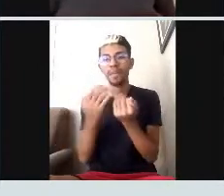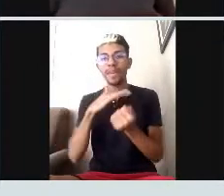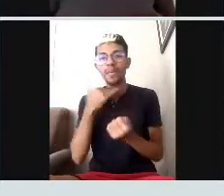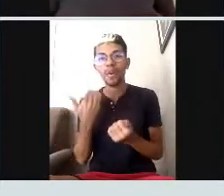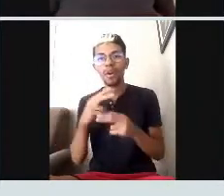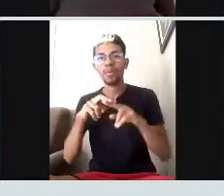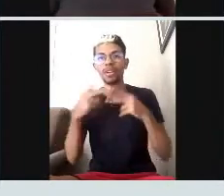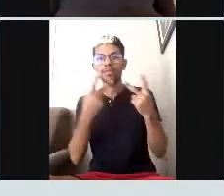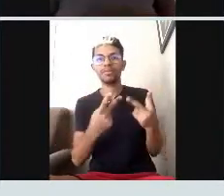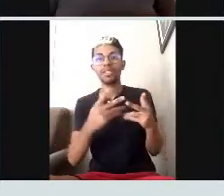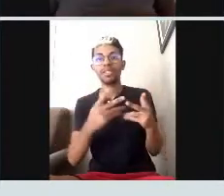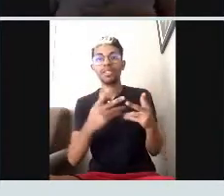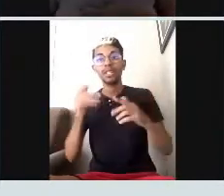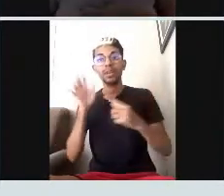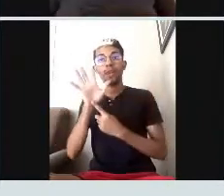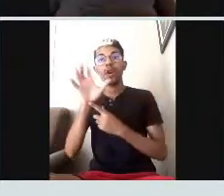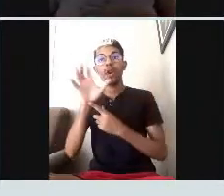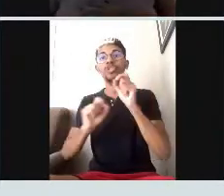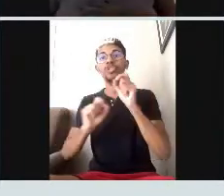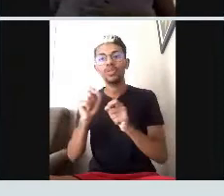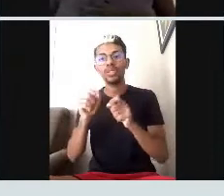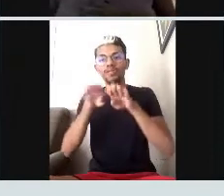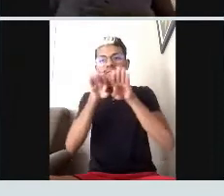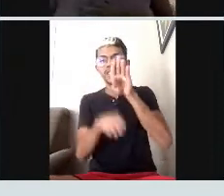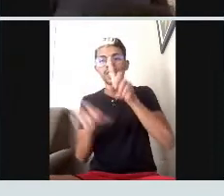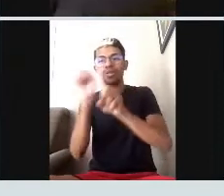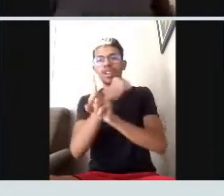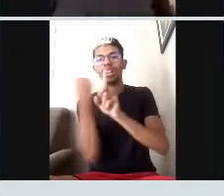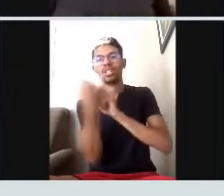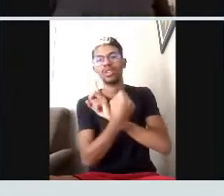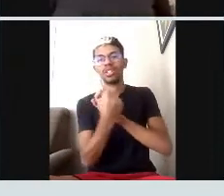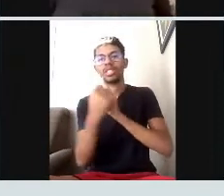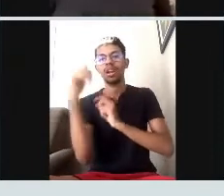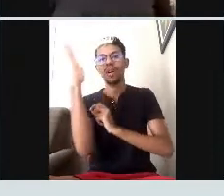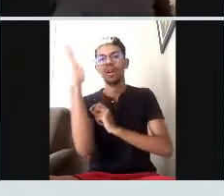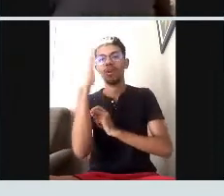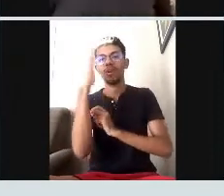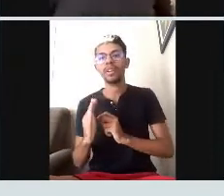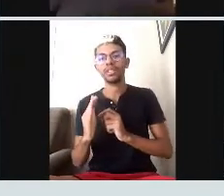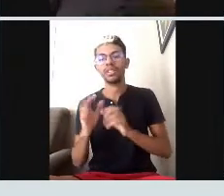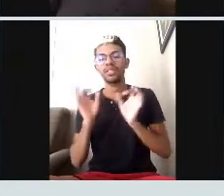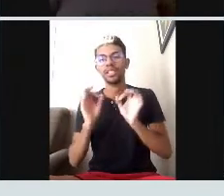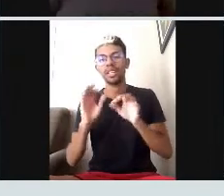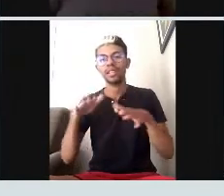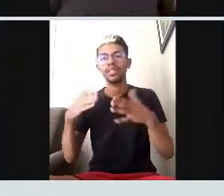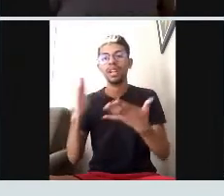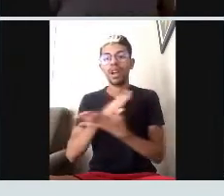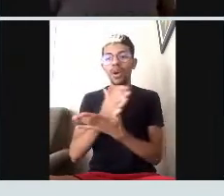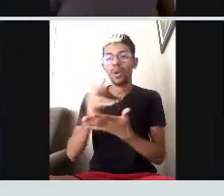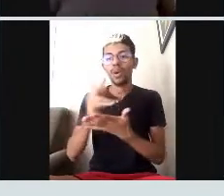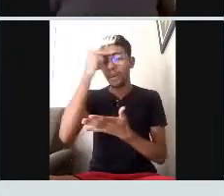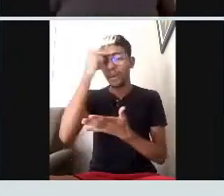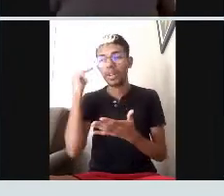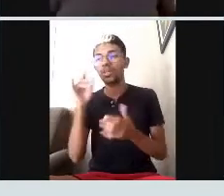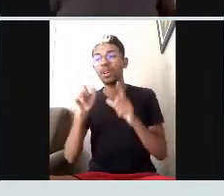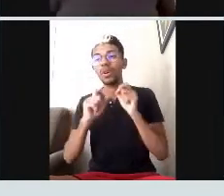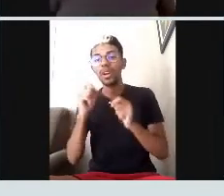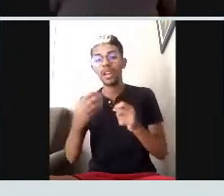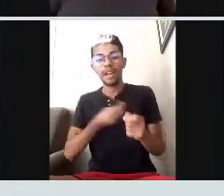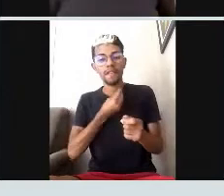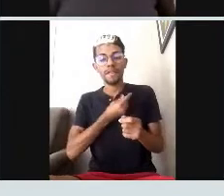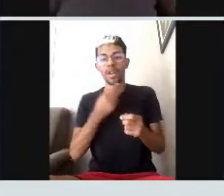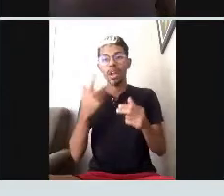no país, enquanto outras pessoas passaram essa chuva, uma casa sem uma gota de água caindo do teto,